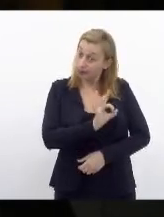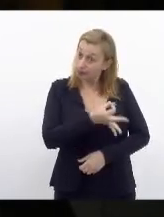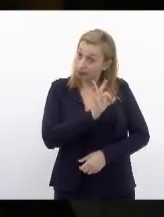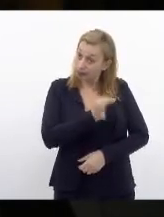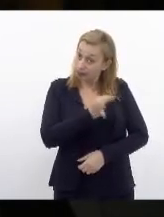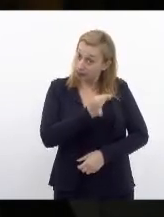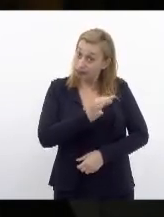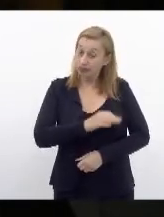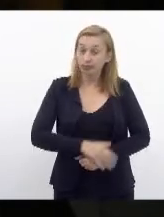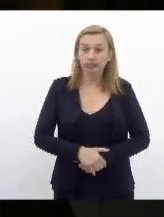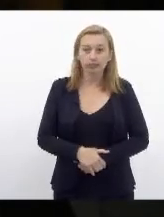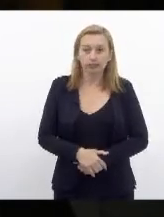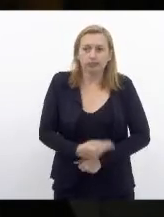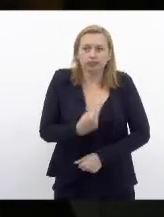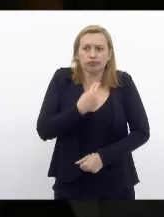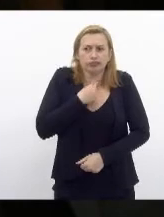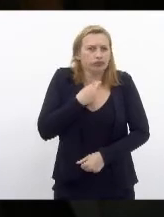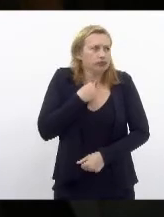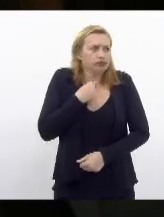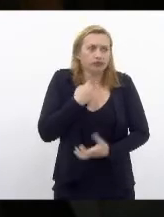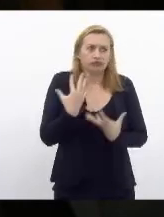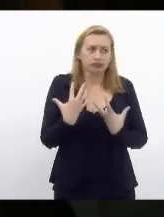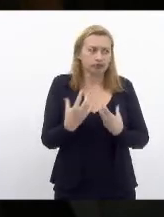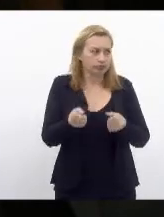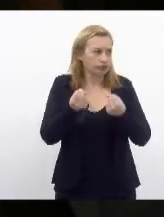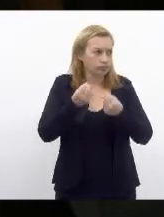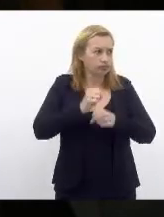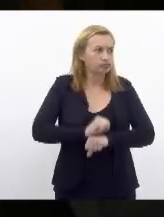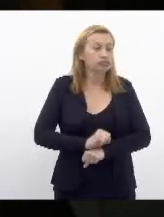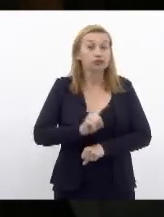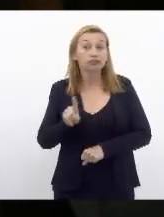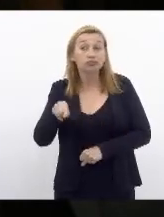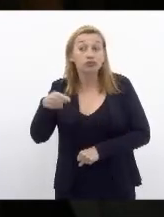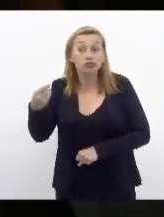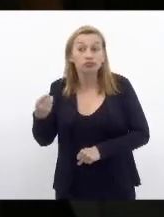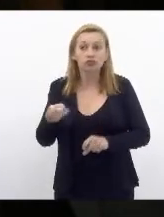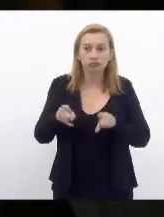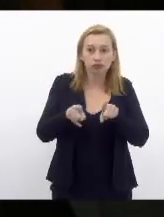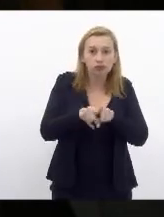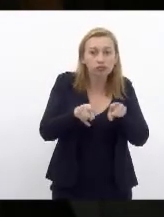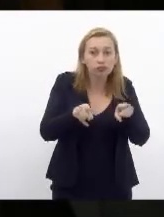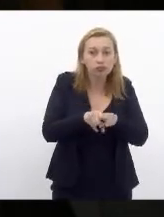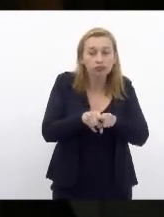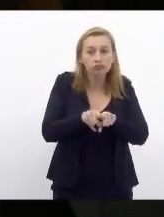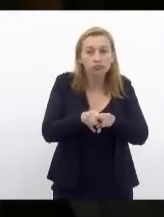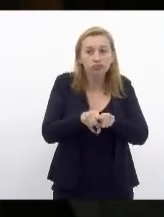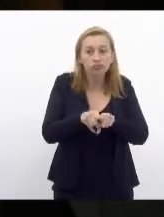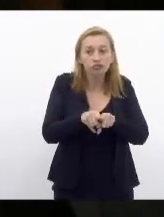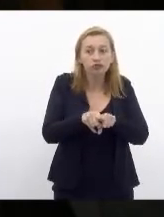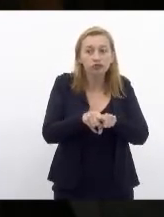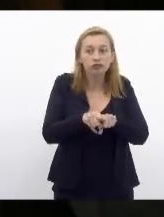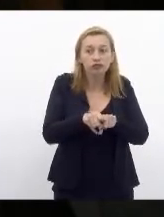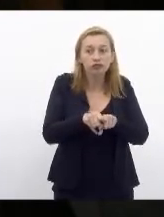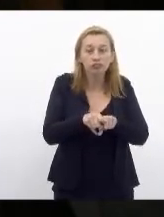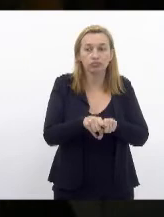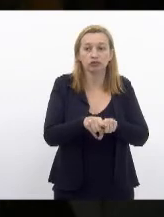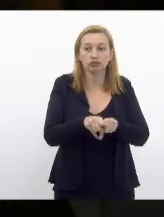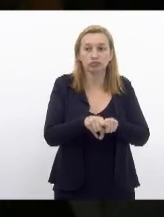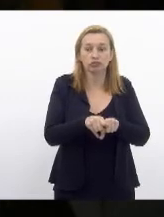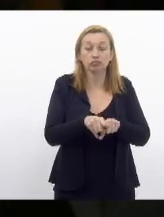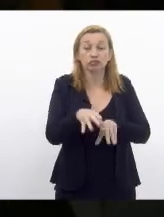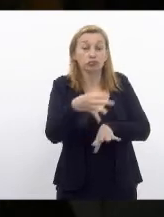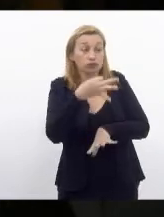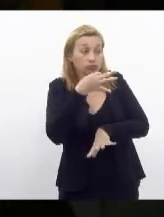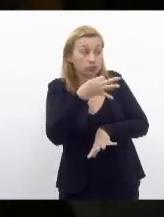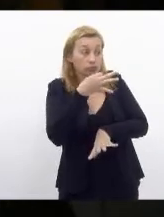evidentemente, não podemos admitir que outros também expressem